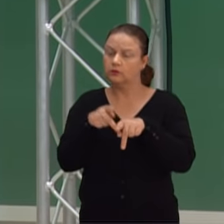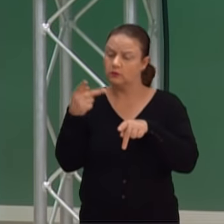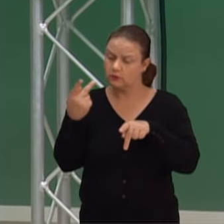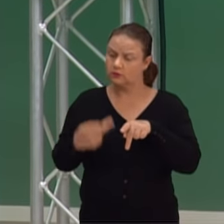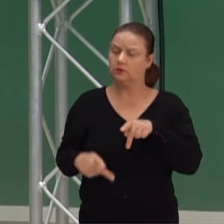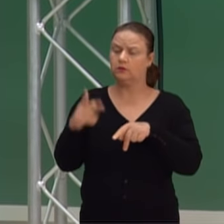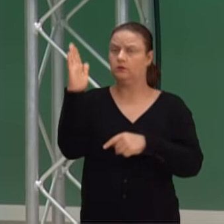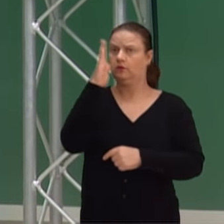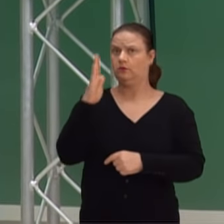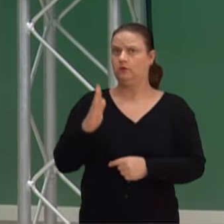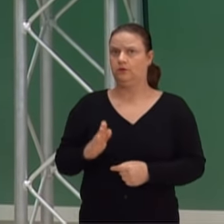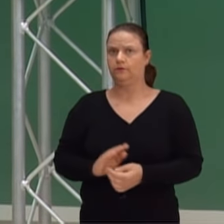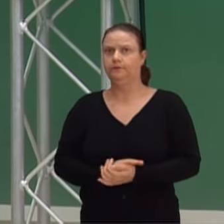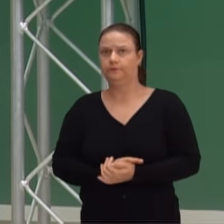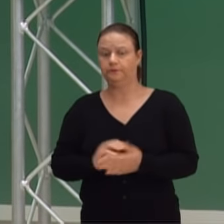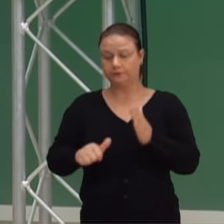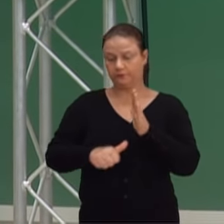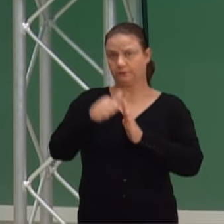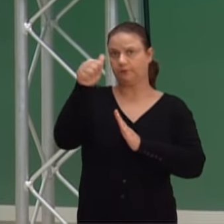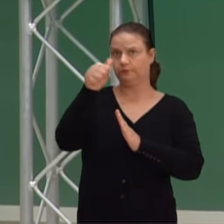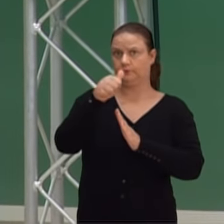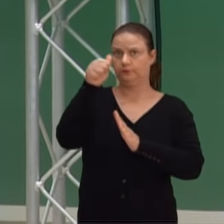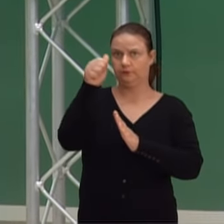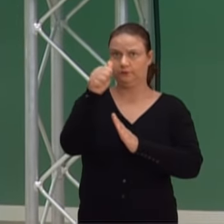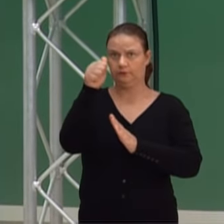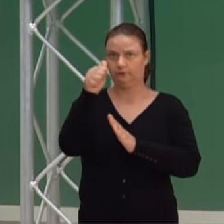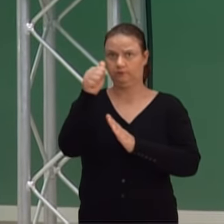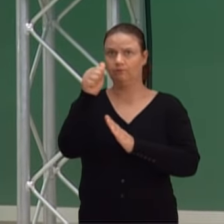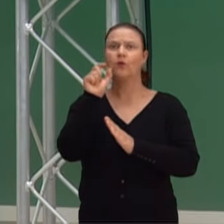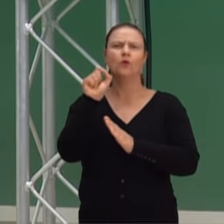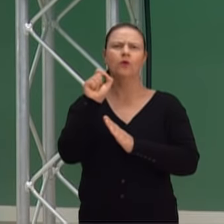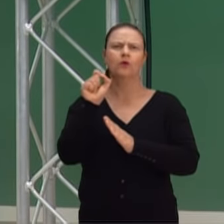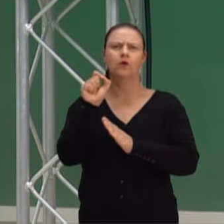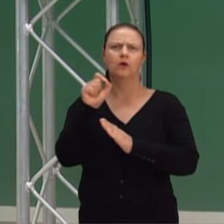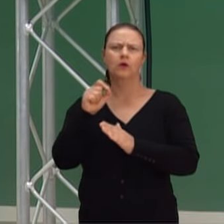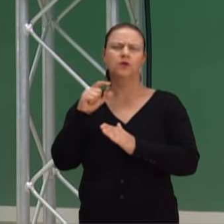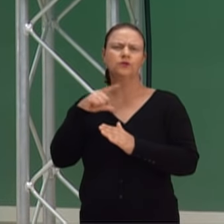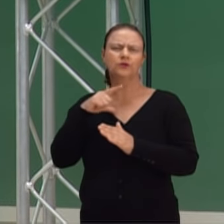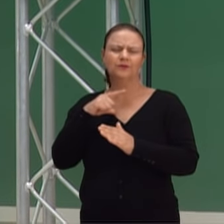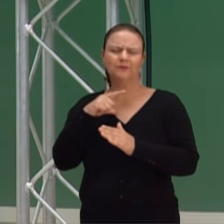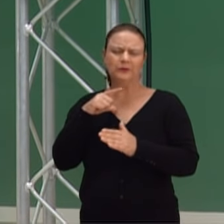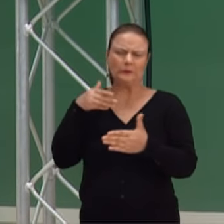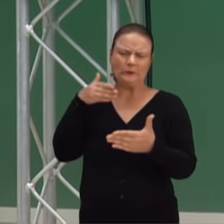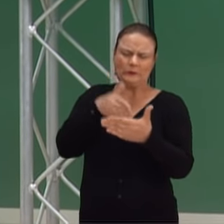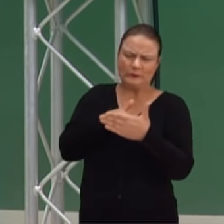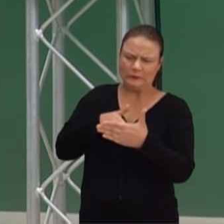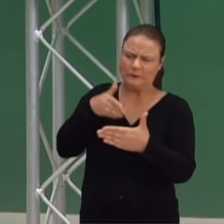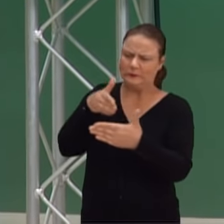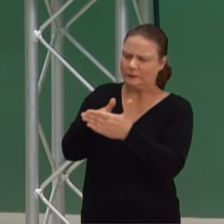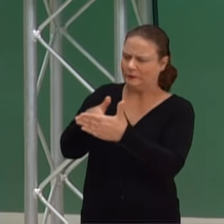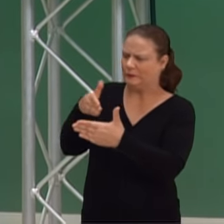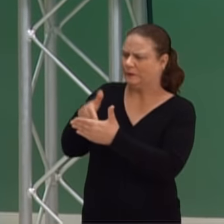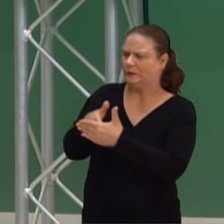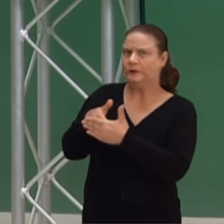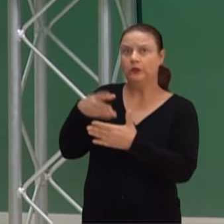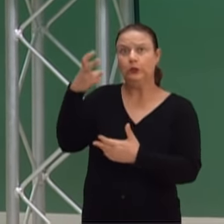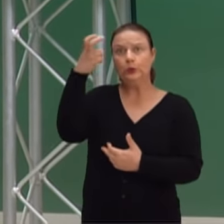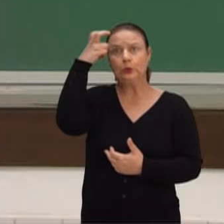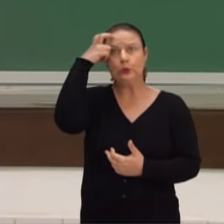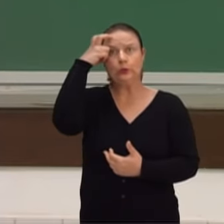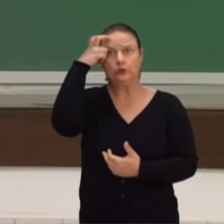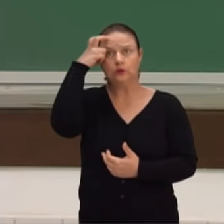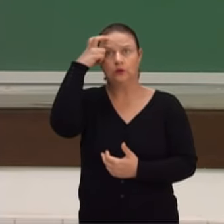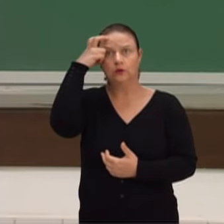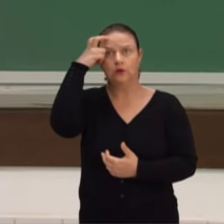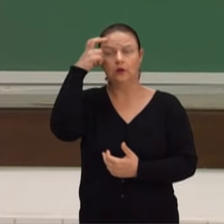como escravo no Brasil. O primeiro é a barreira cultural. Traduzindo, o indígena, que era